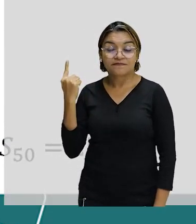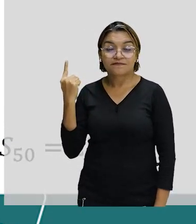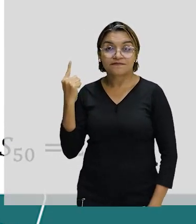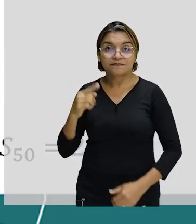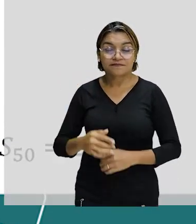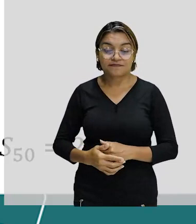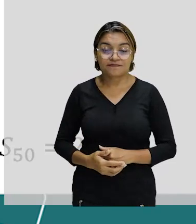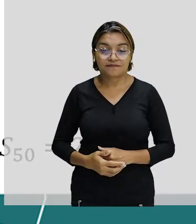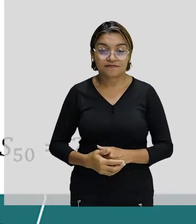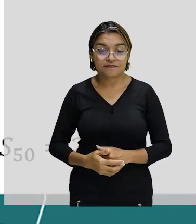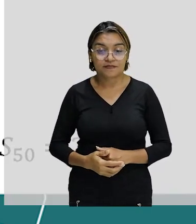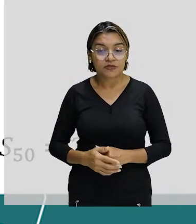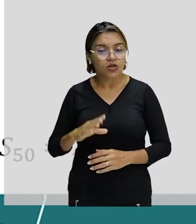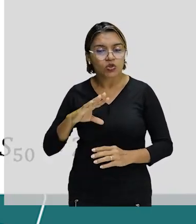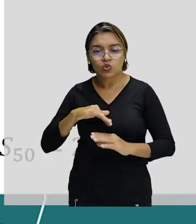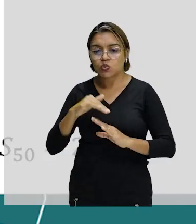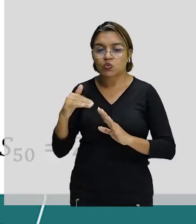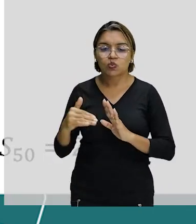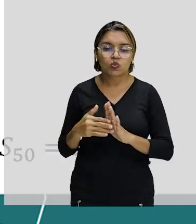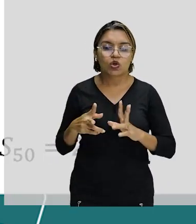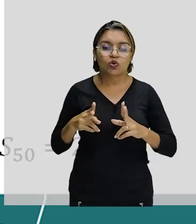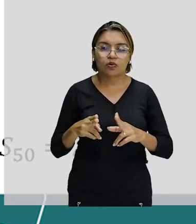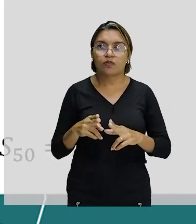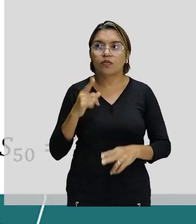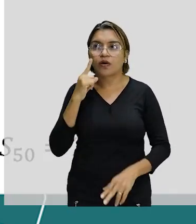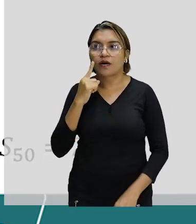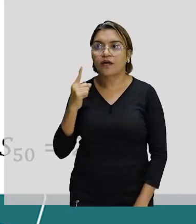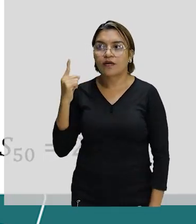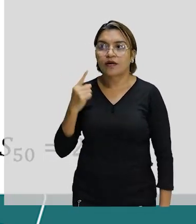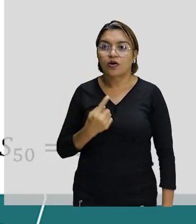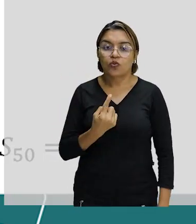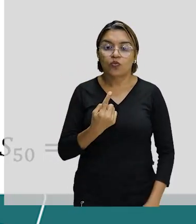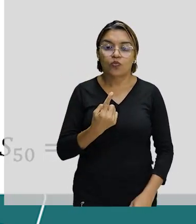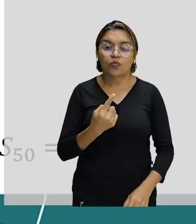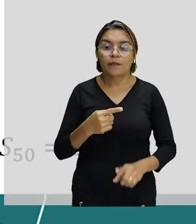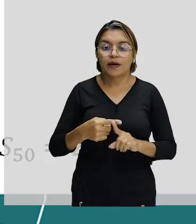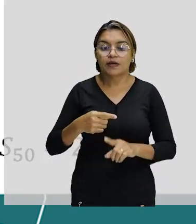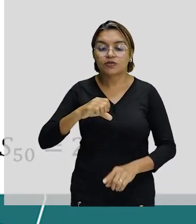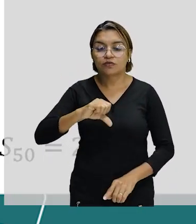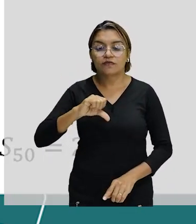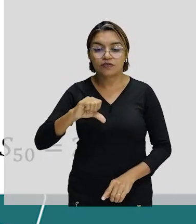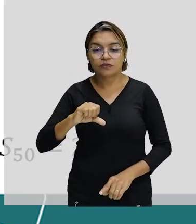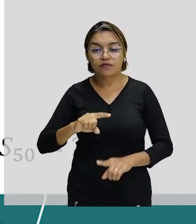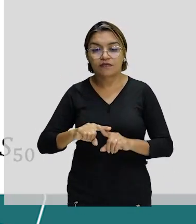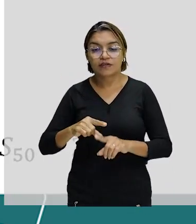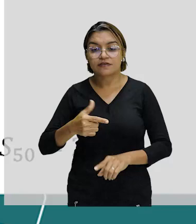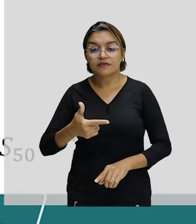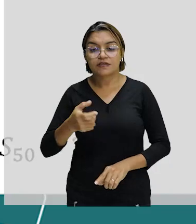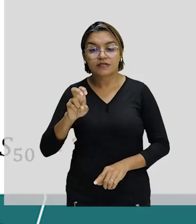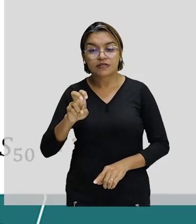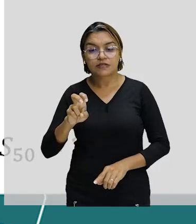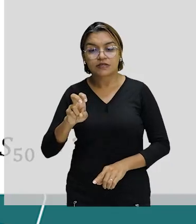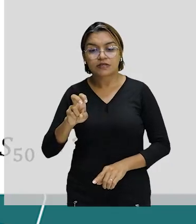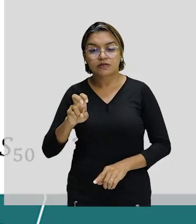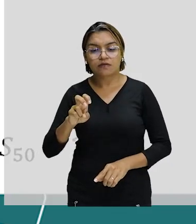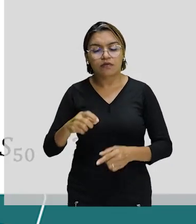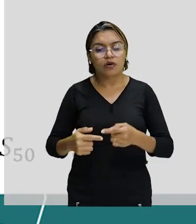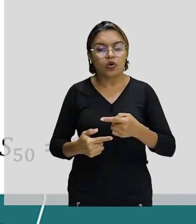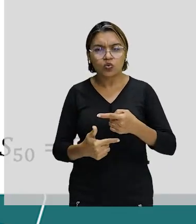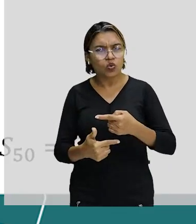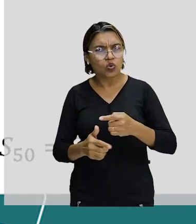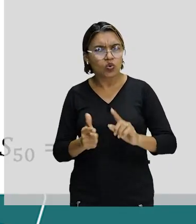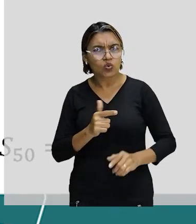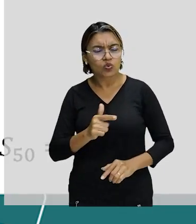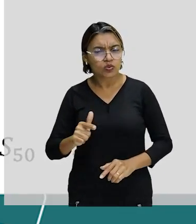por 2. E isso vai ser igual a 1 mais 99 vezes 25. Renata, cadê o dividido por 2?